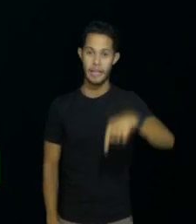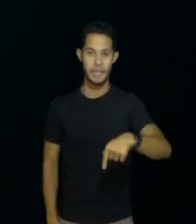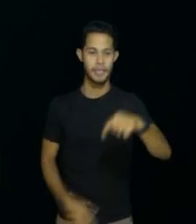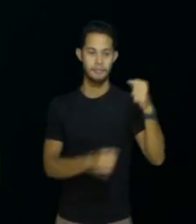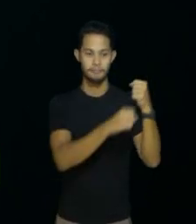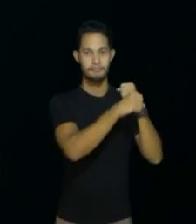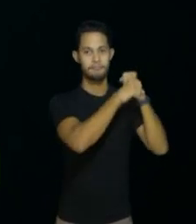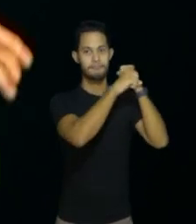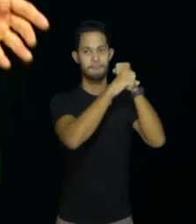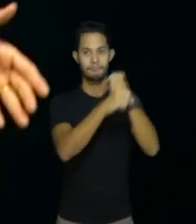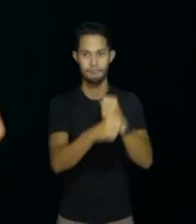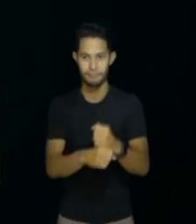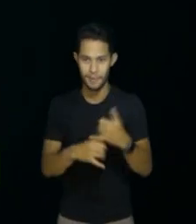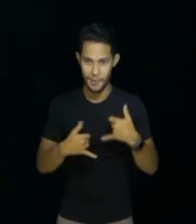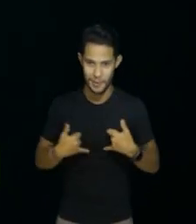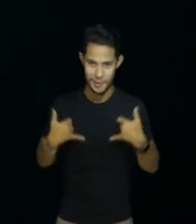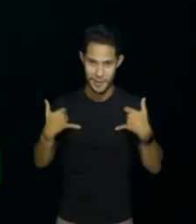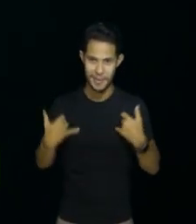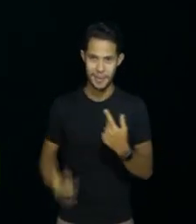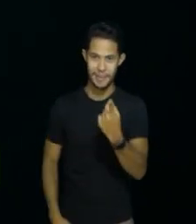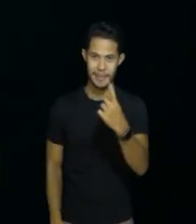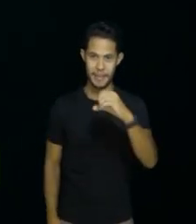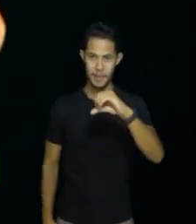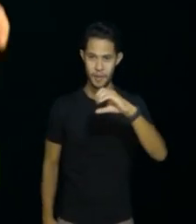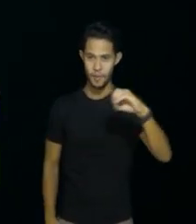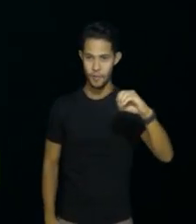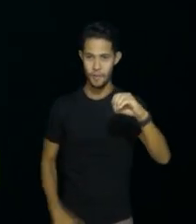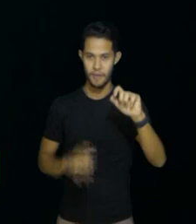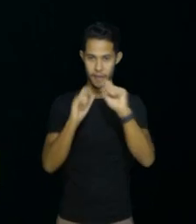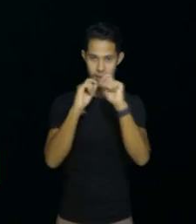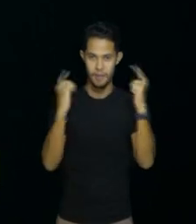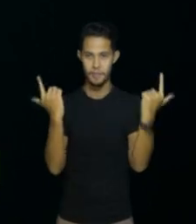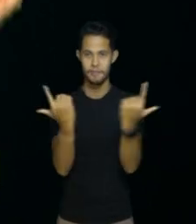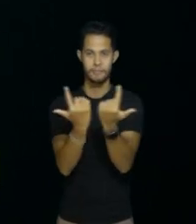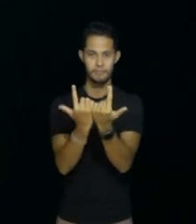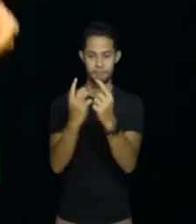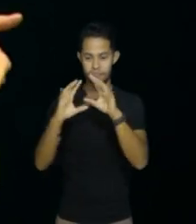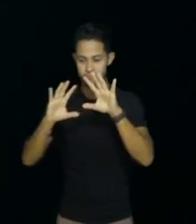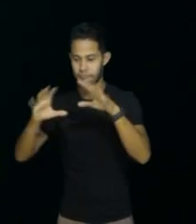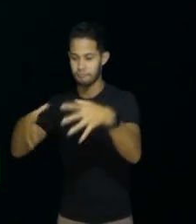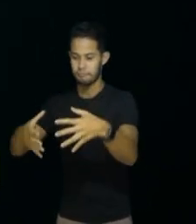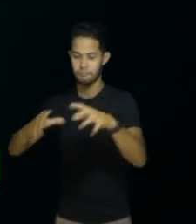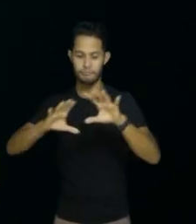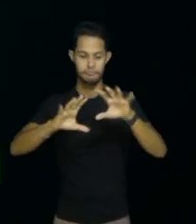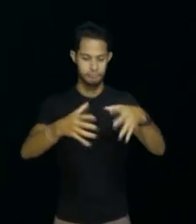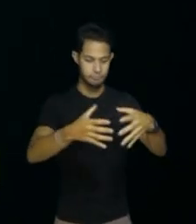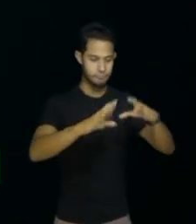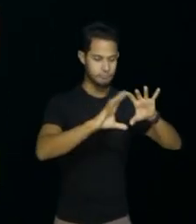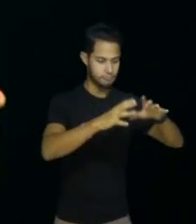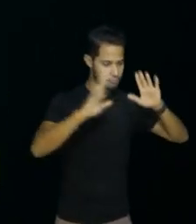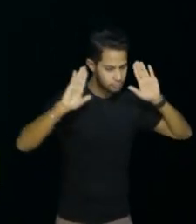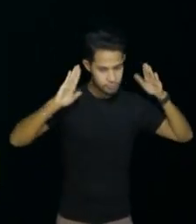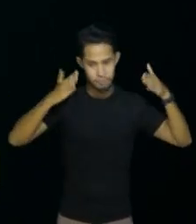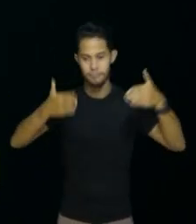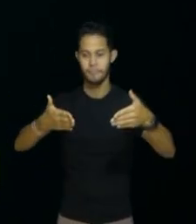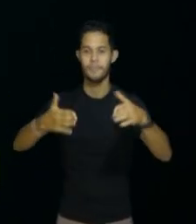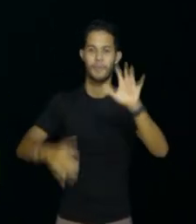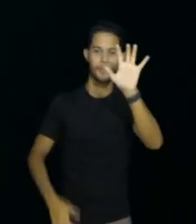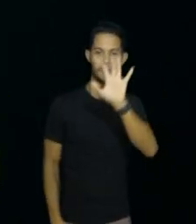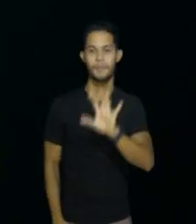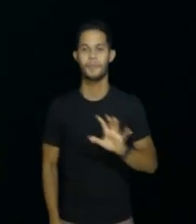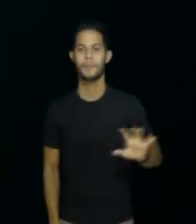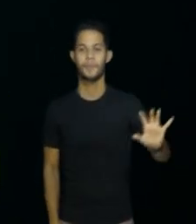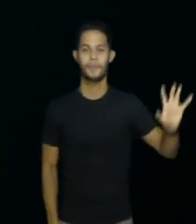da Assembleia Legislativa, as sessões descentralizadas, as sessões regionais, a partir de Blumenau, simbolizando o Vale do